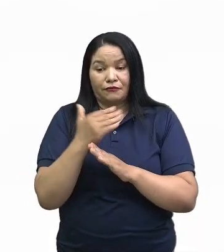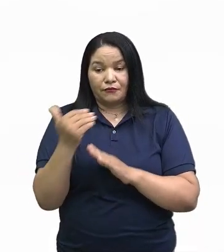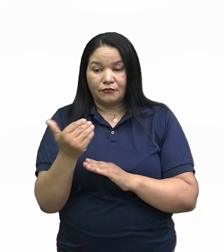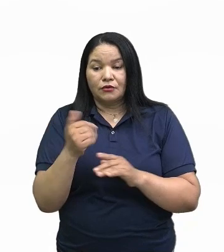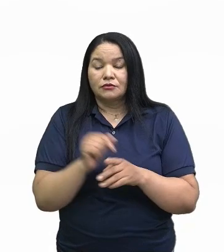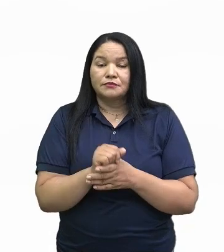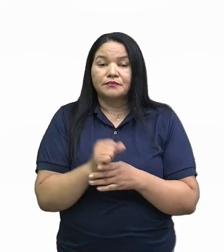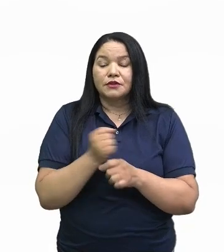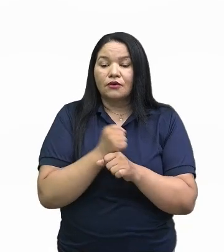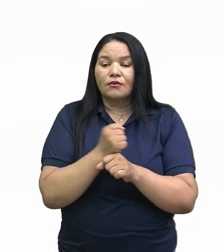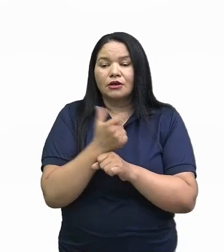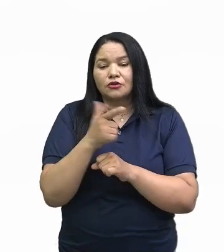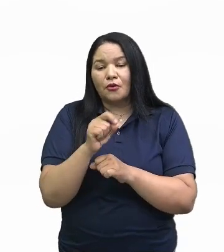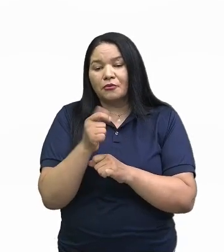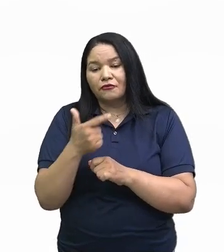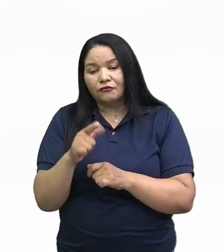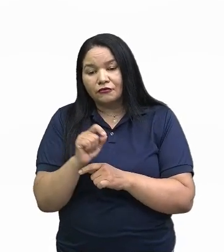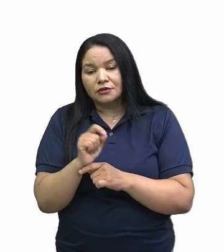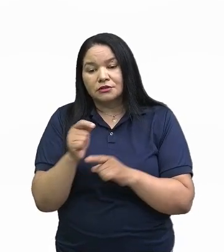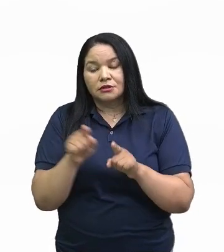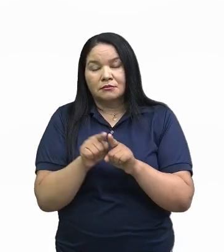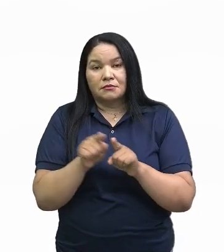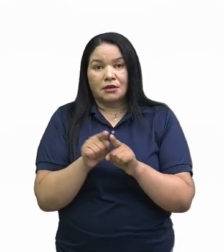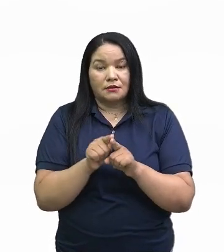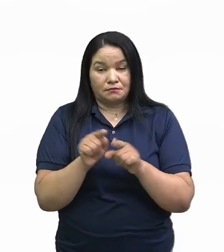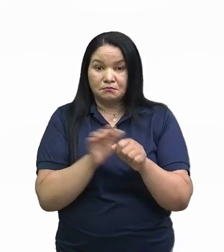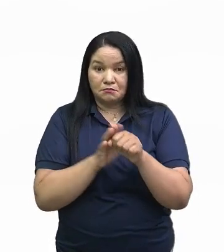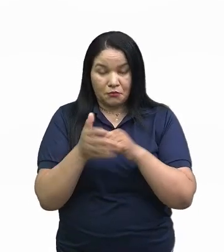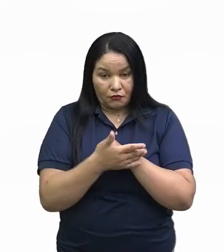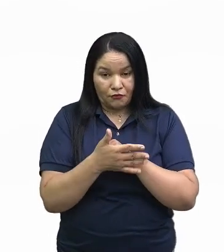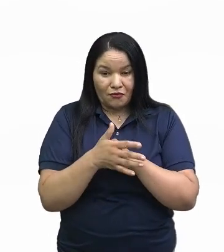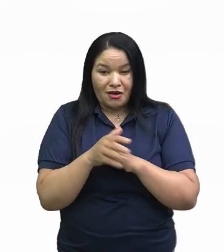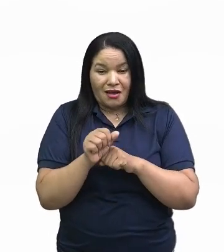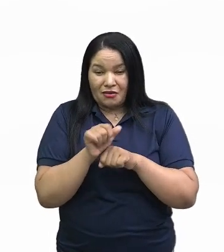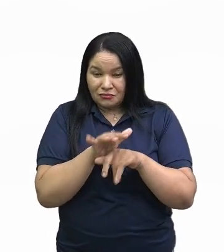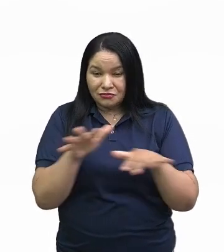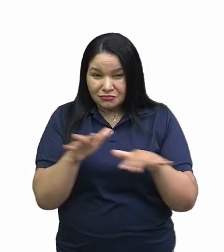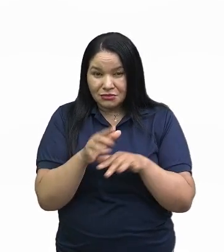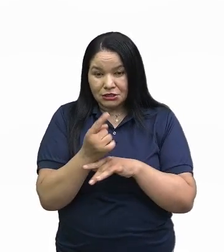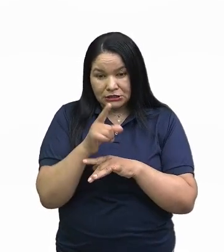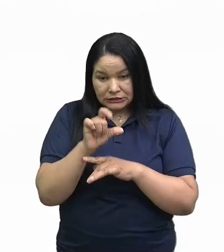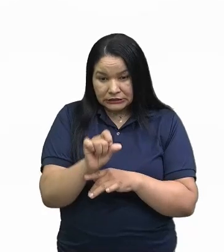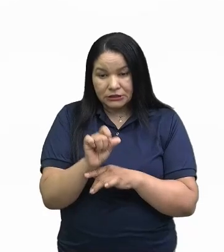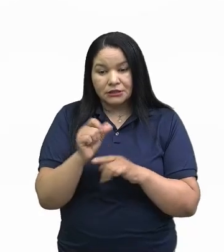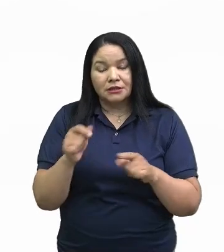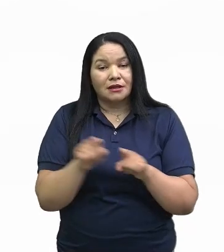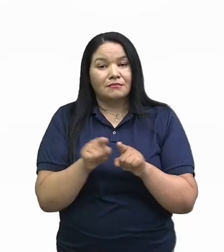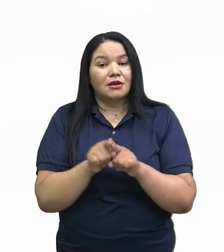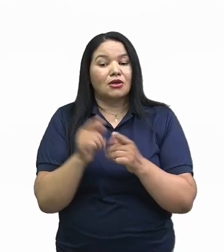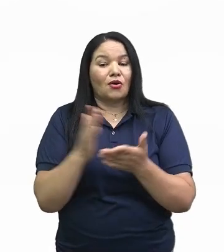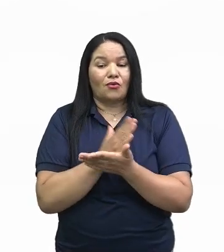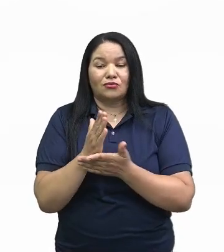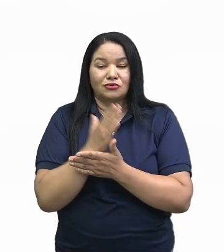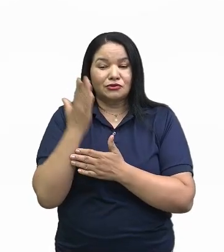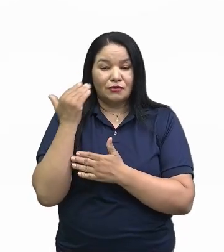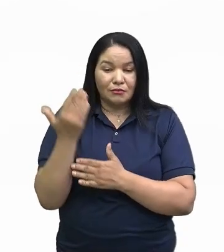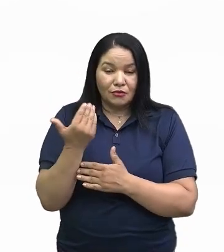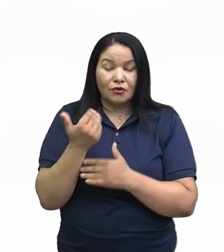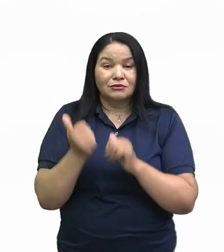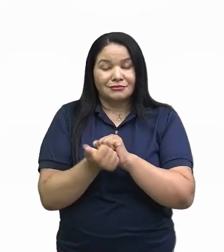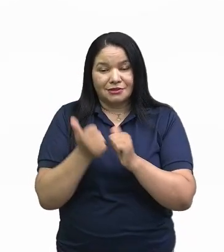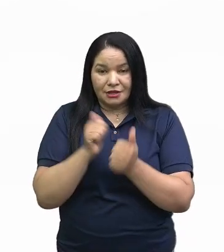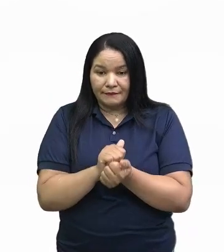2020, com o isolamento provocado pela pandemia de Covid-19, muitos artistas passaram